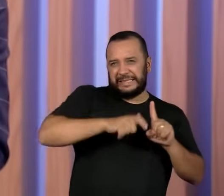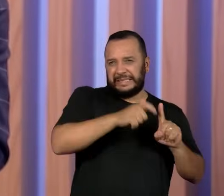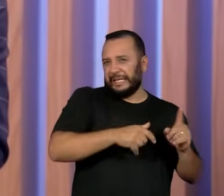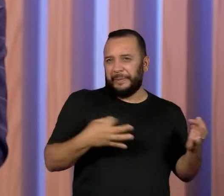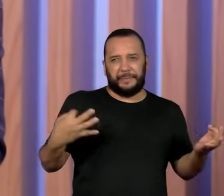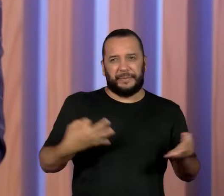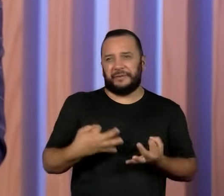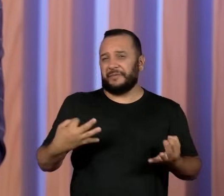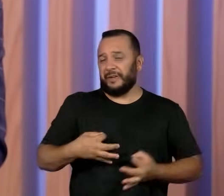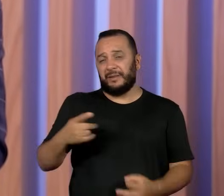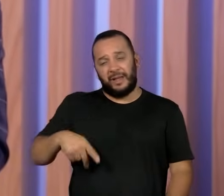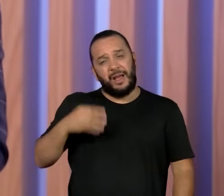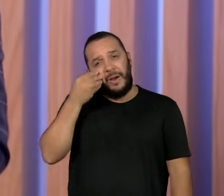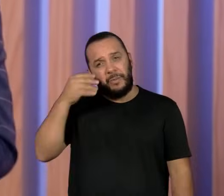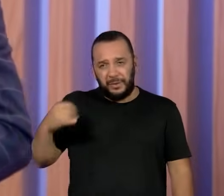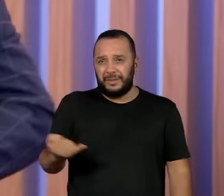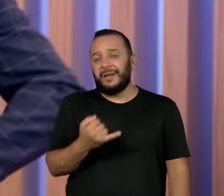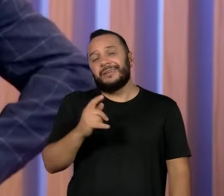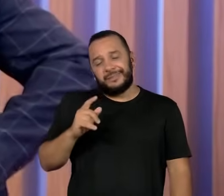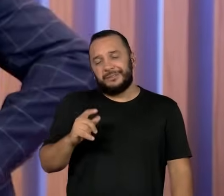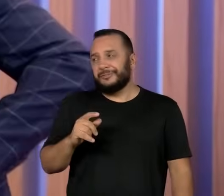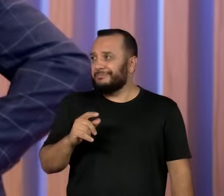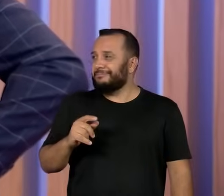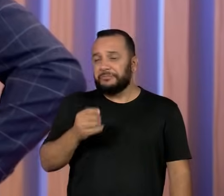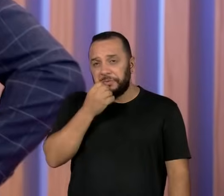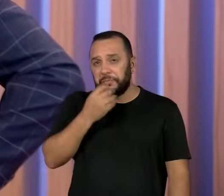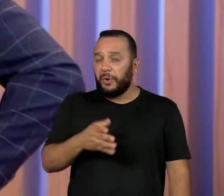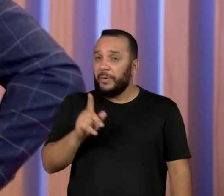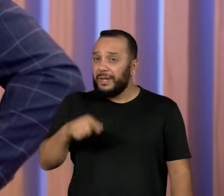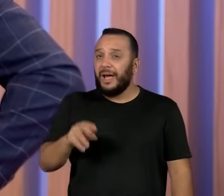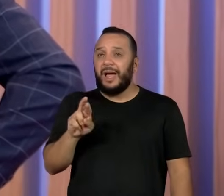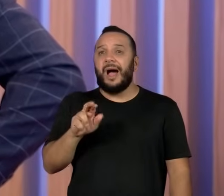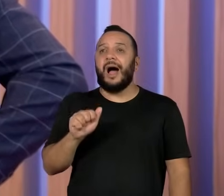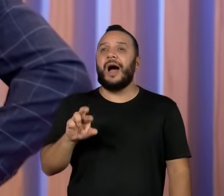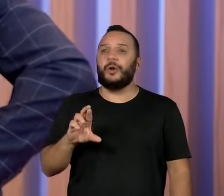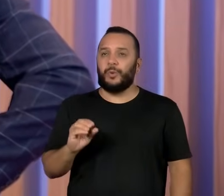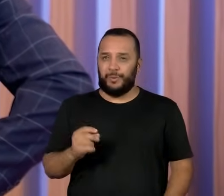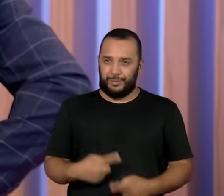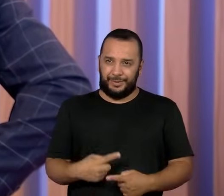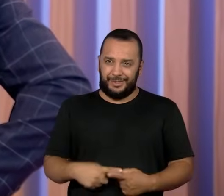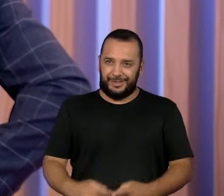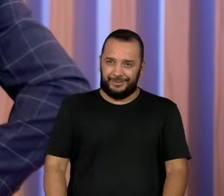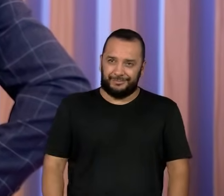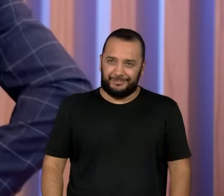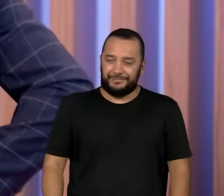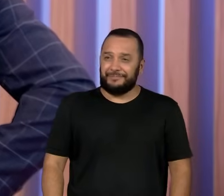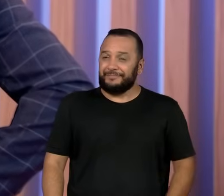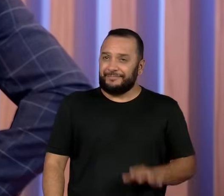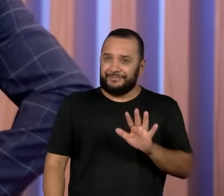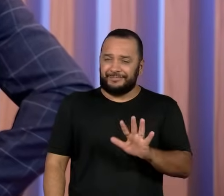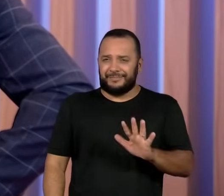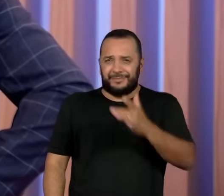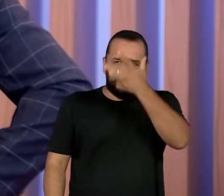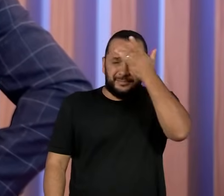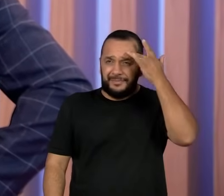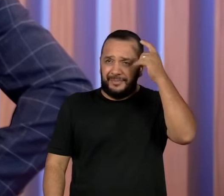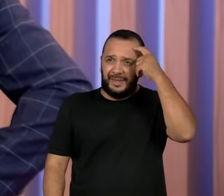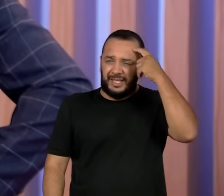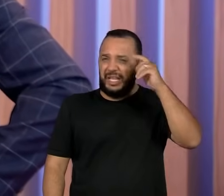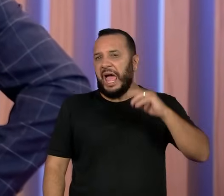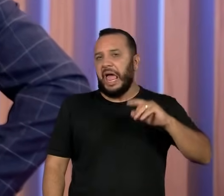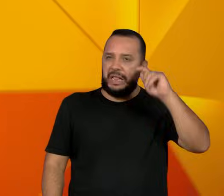oportunidades. Isso é raro, e isso é raro por um elemento muito simples, porque sempre foi dito que os negros não